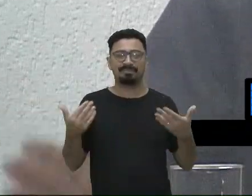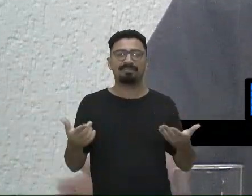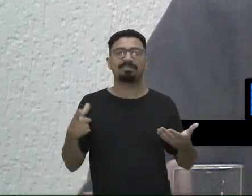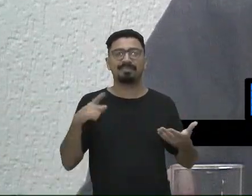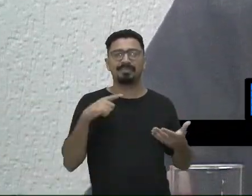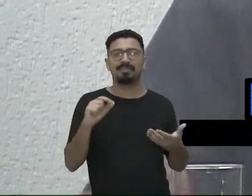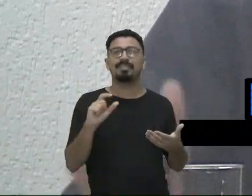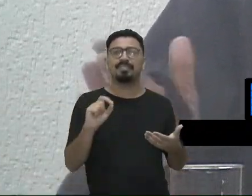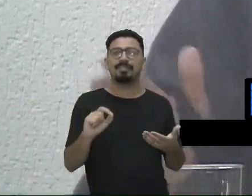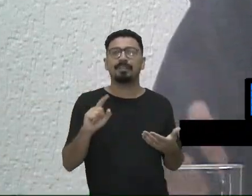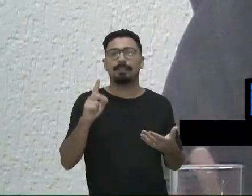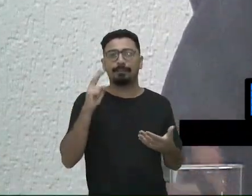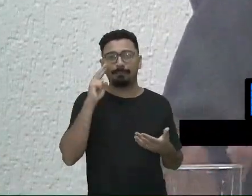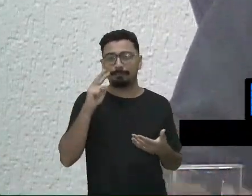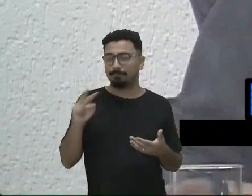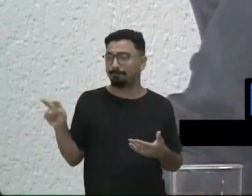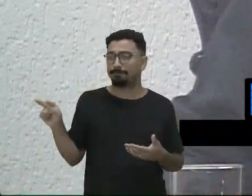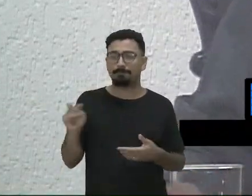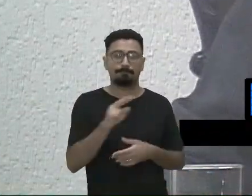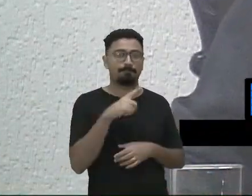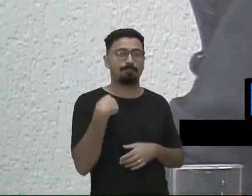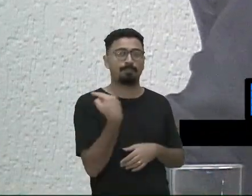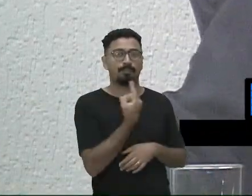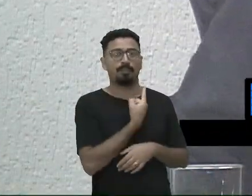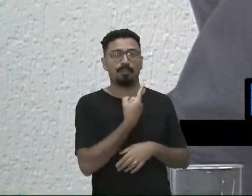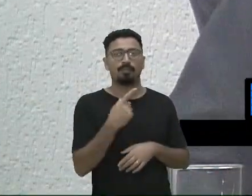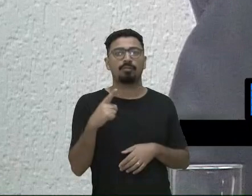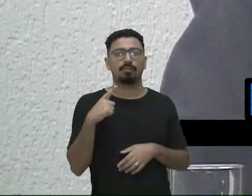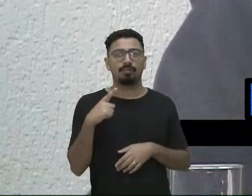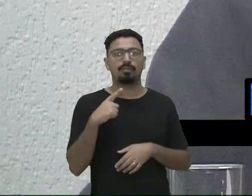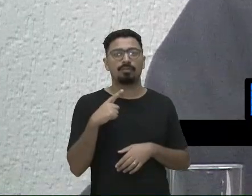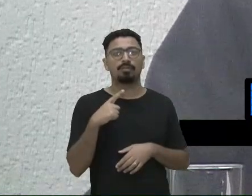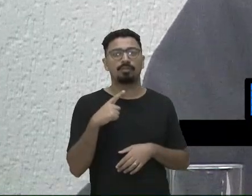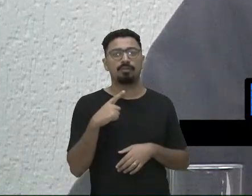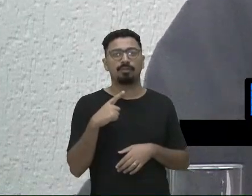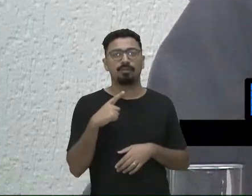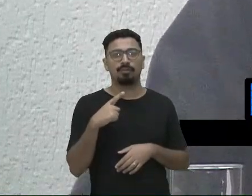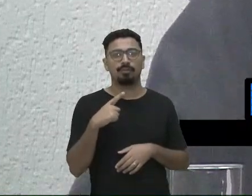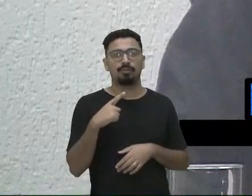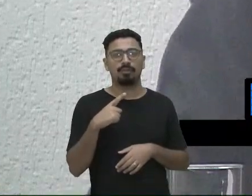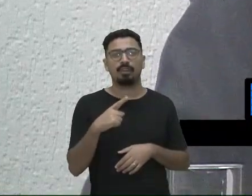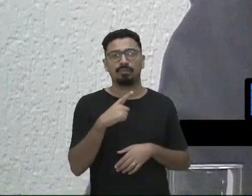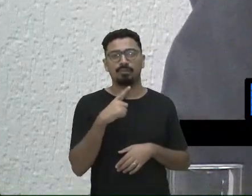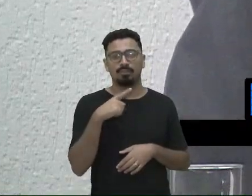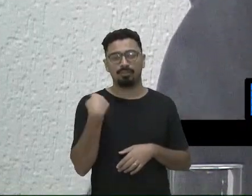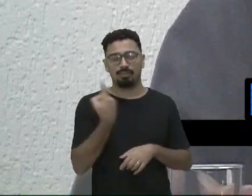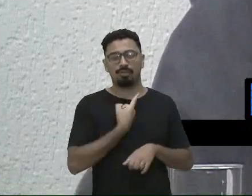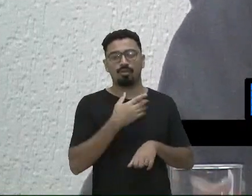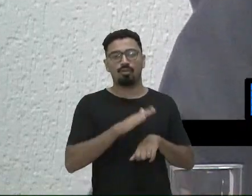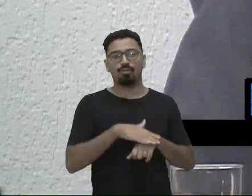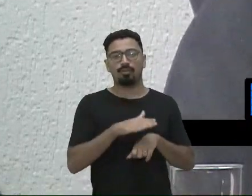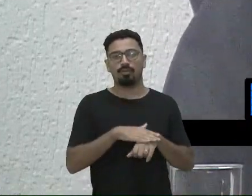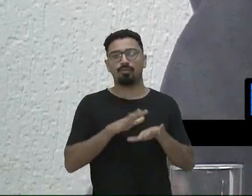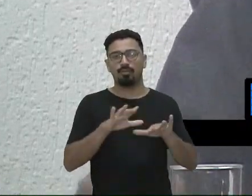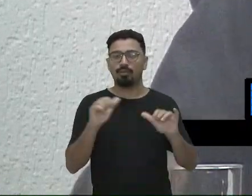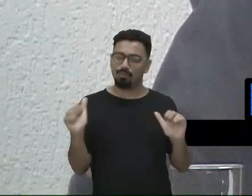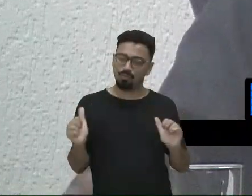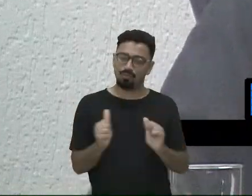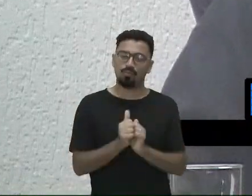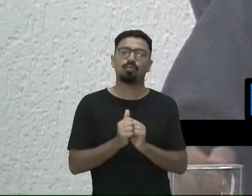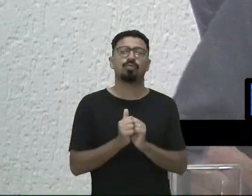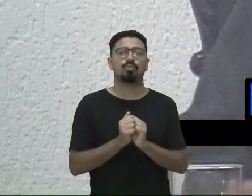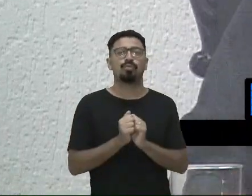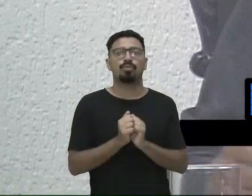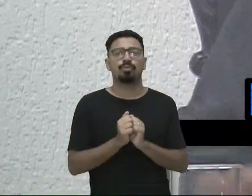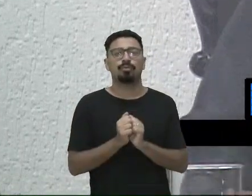olha aí para o seu lado. A gente tem só o que a gente tem, que é a gente mesmo. Mas a gente está junto,